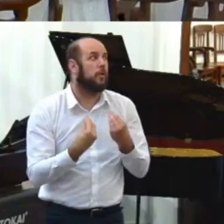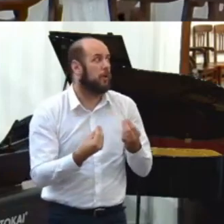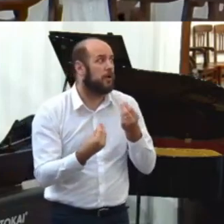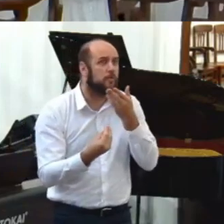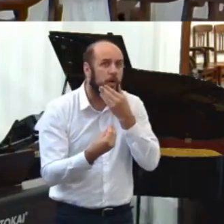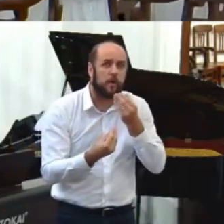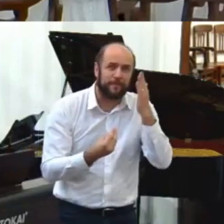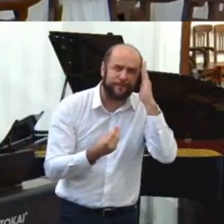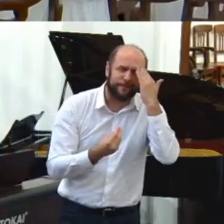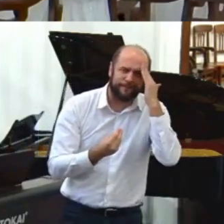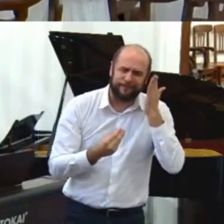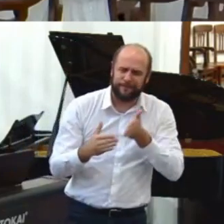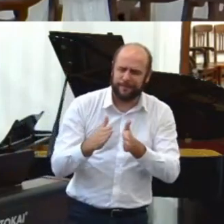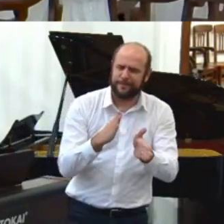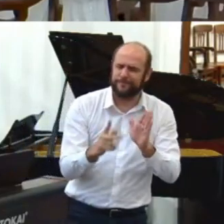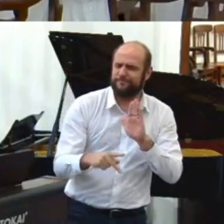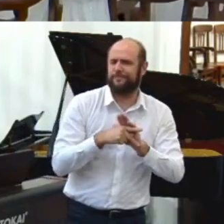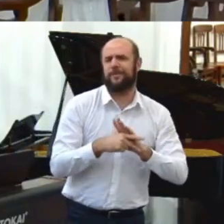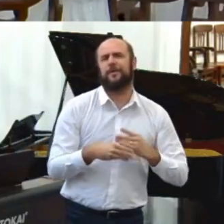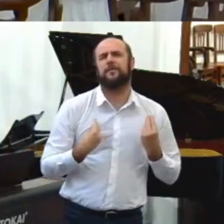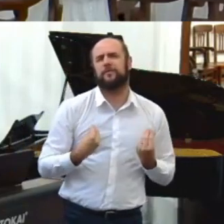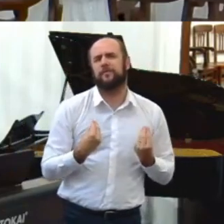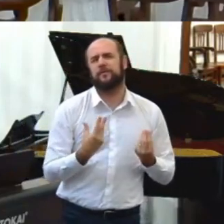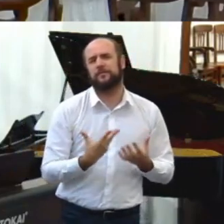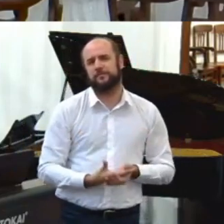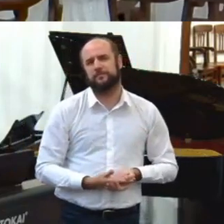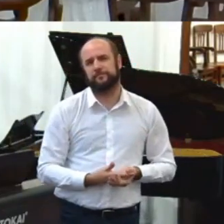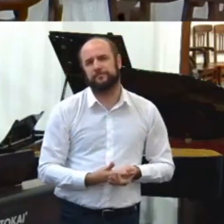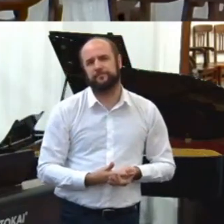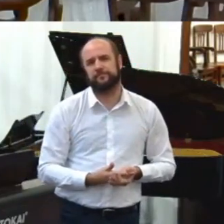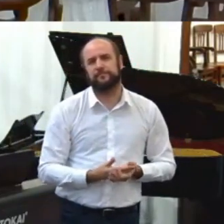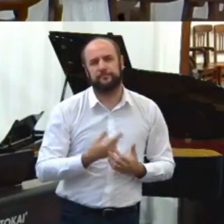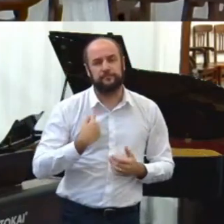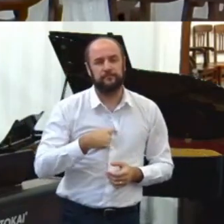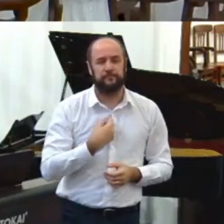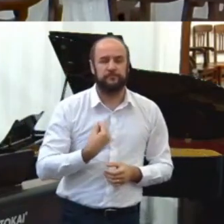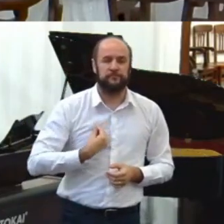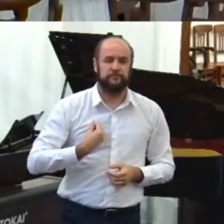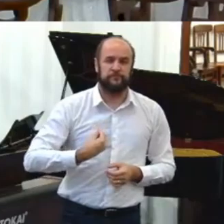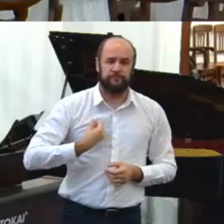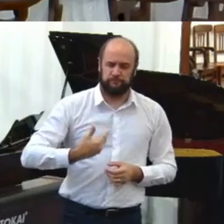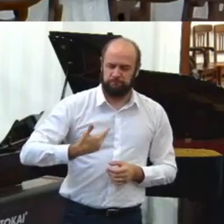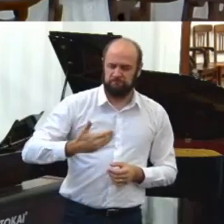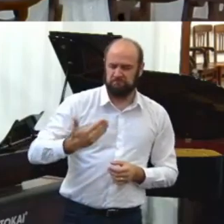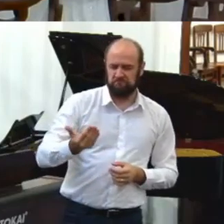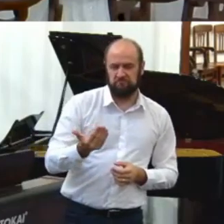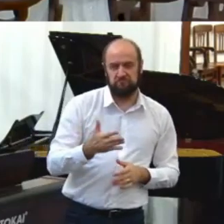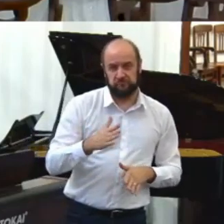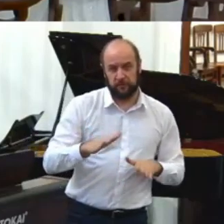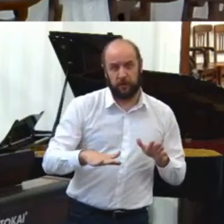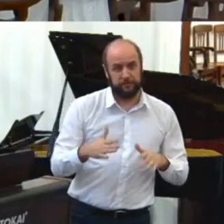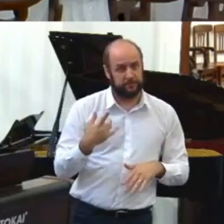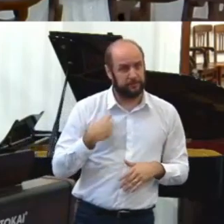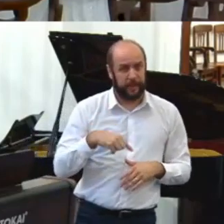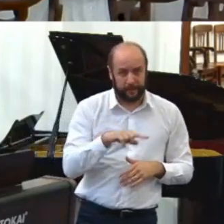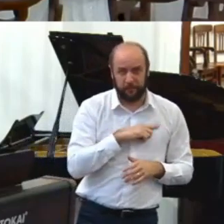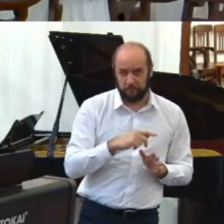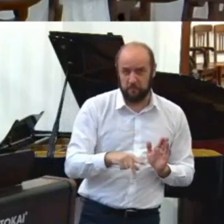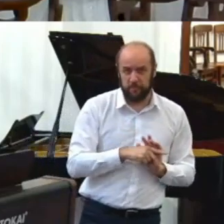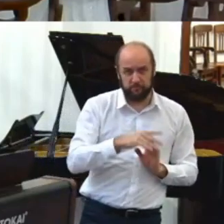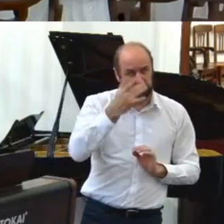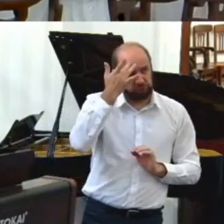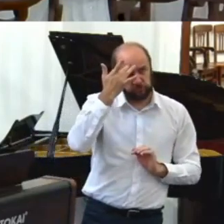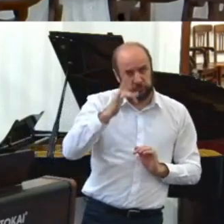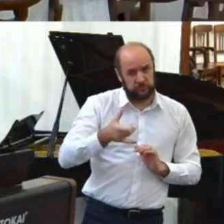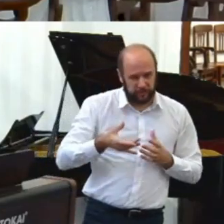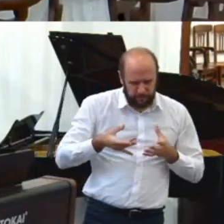homem entender o seu caminho? Na nossa caminhada, nem sempre a gente sabe exatamente o detalhe